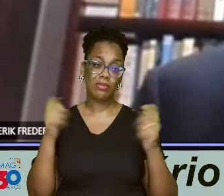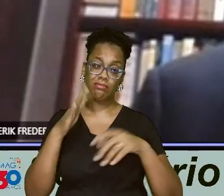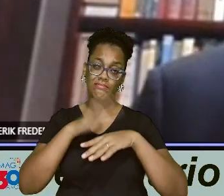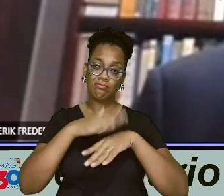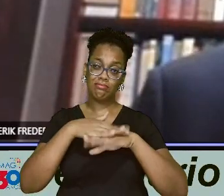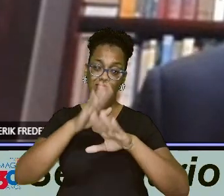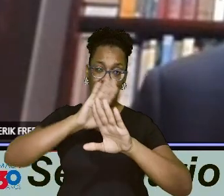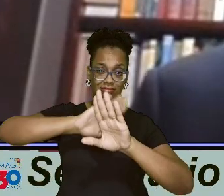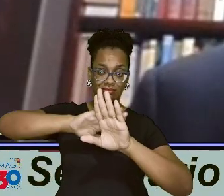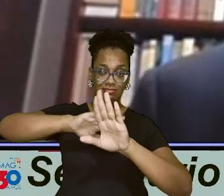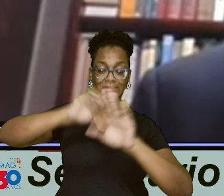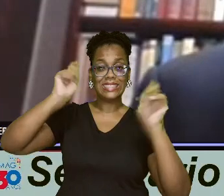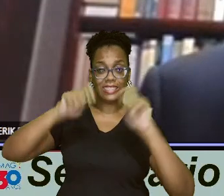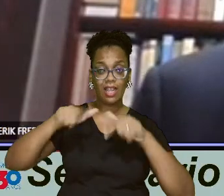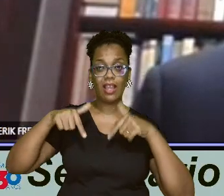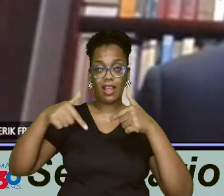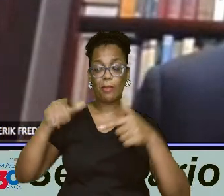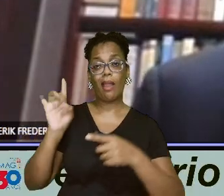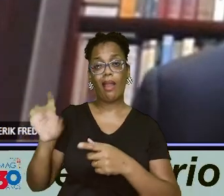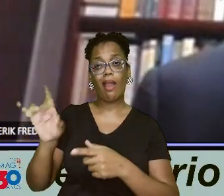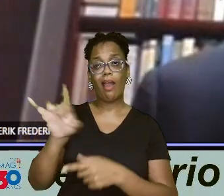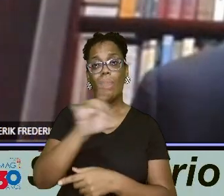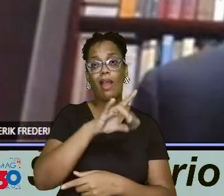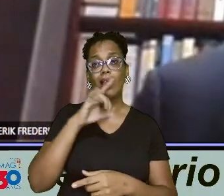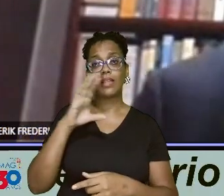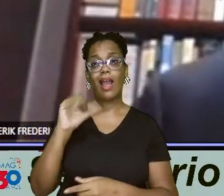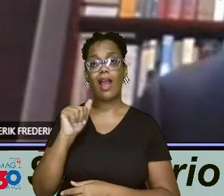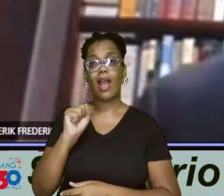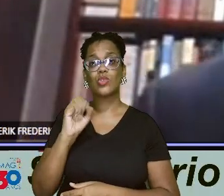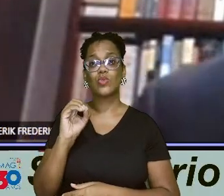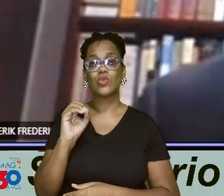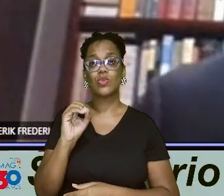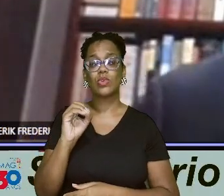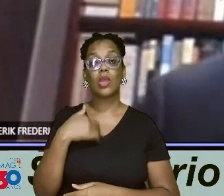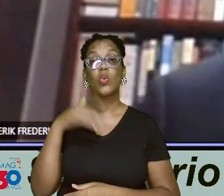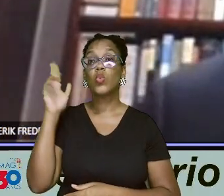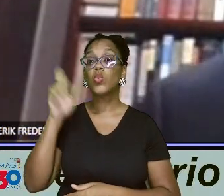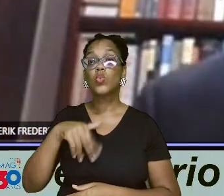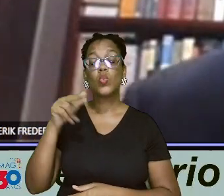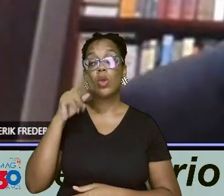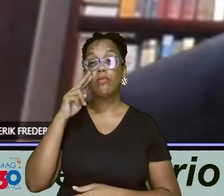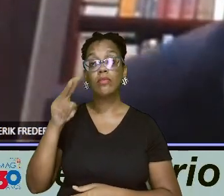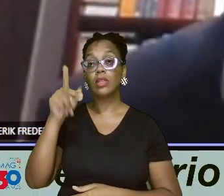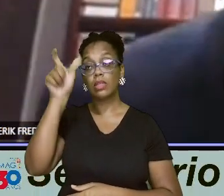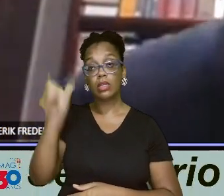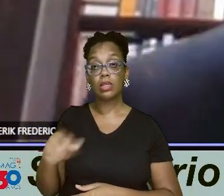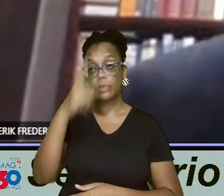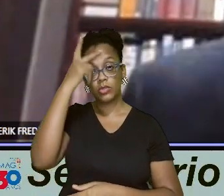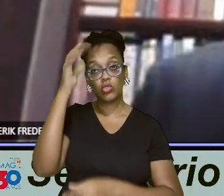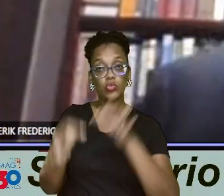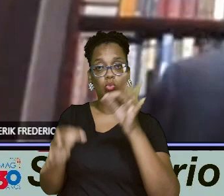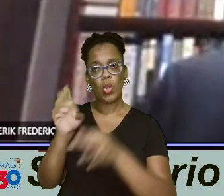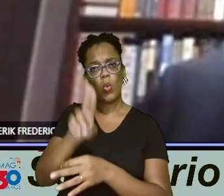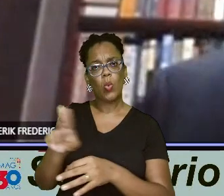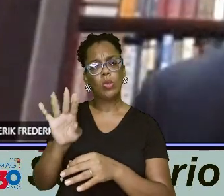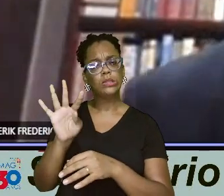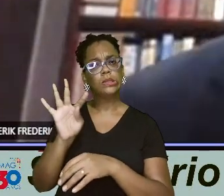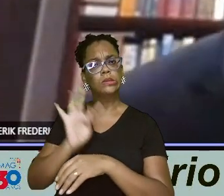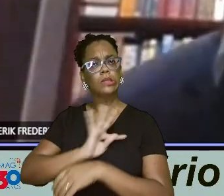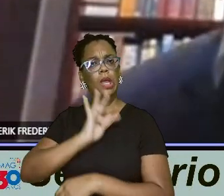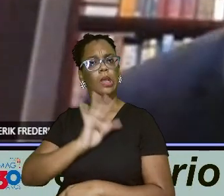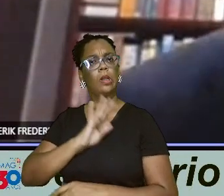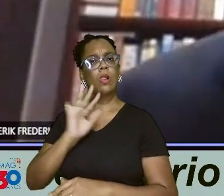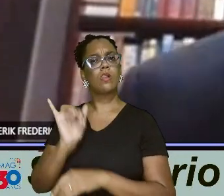ser aplicado em cada caso concreto. Eu jamais tinha visto um julgado usar essa técnica